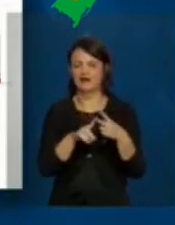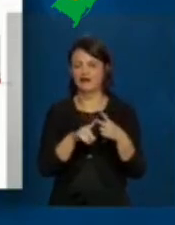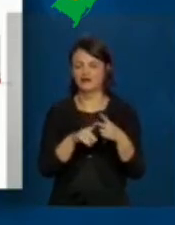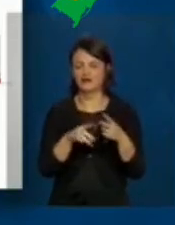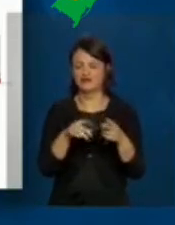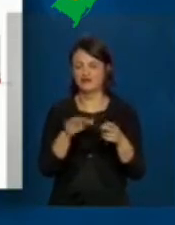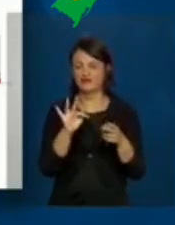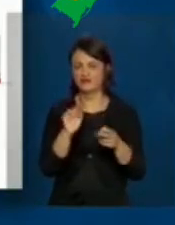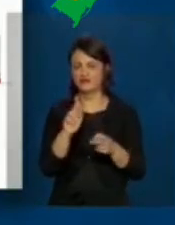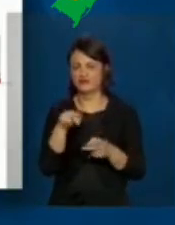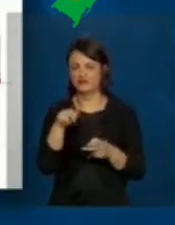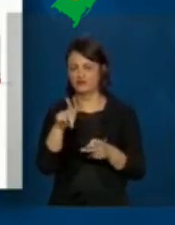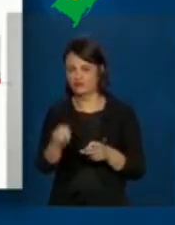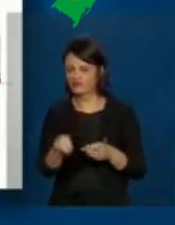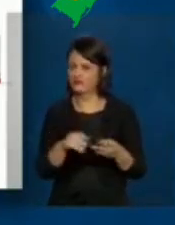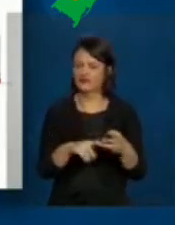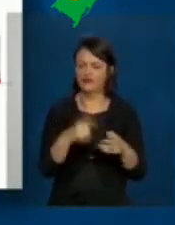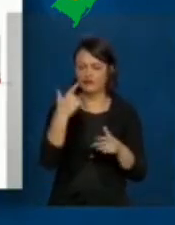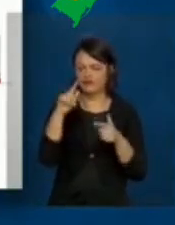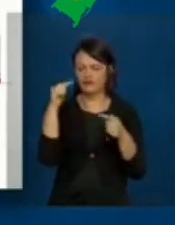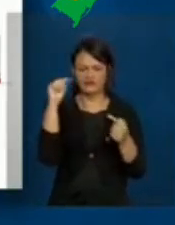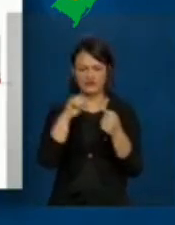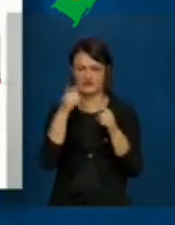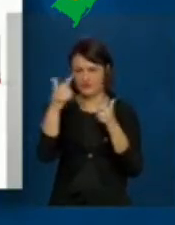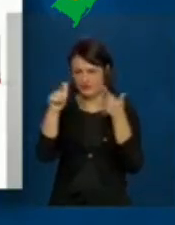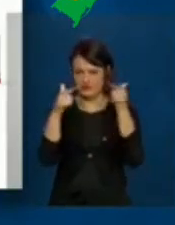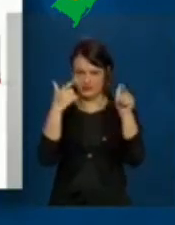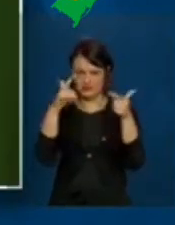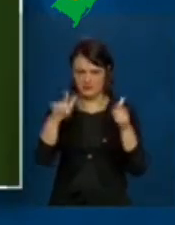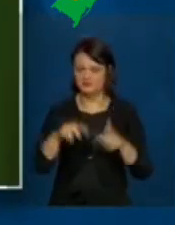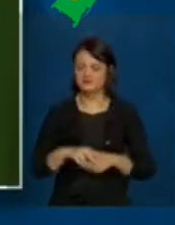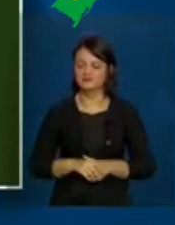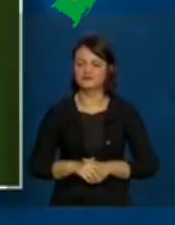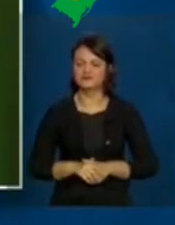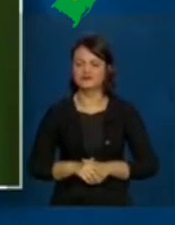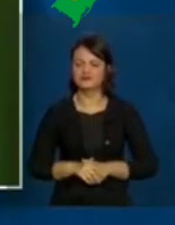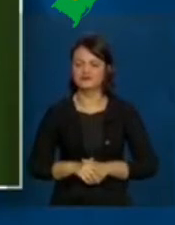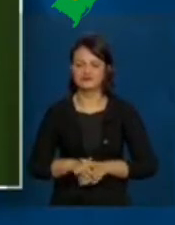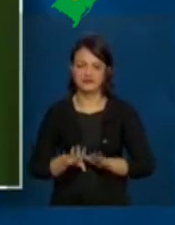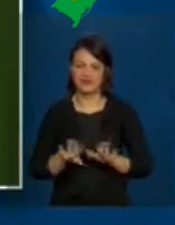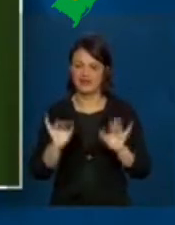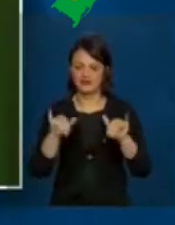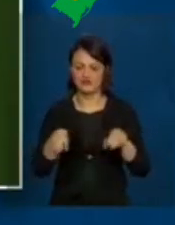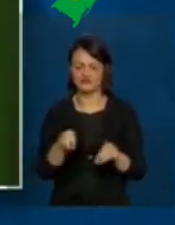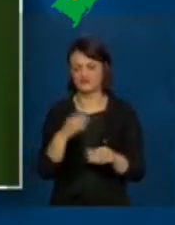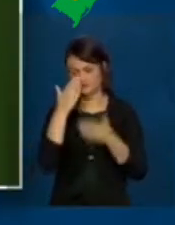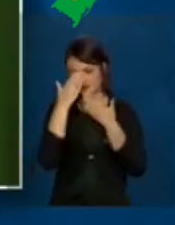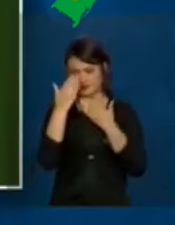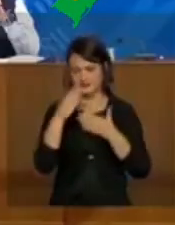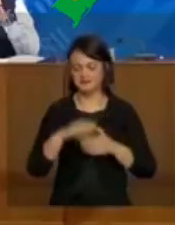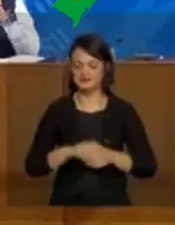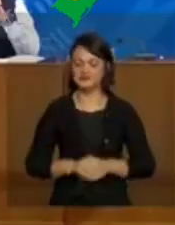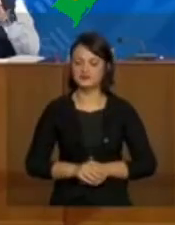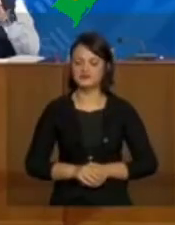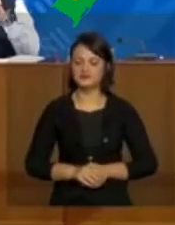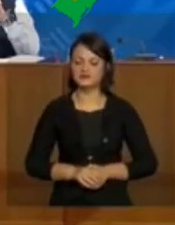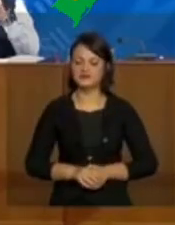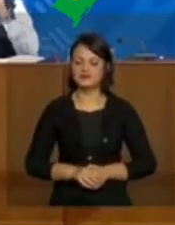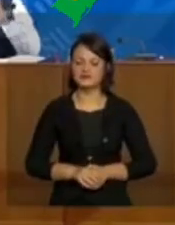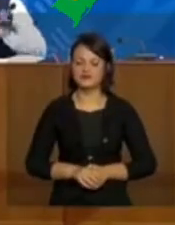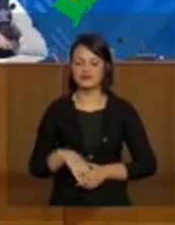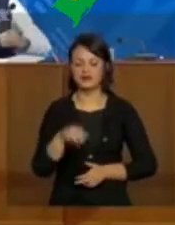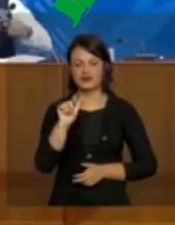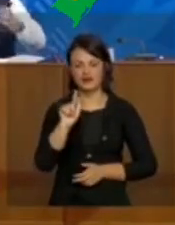fúngicas, outras causas adicionais. Pode passar? Basicamente é isso. Muito obrigado. Isso aí.